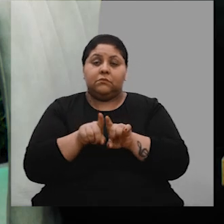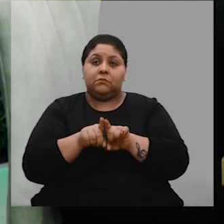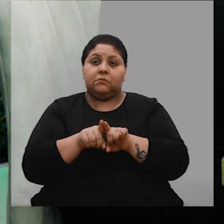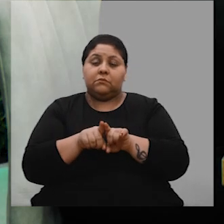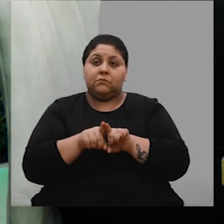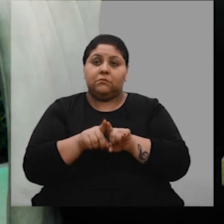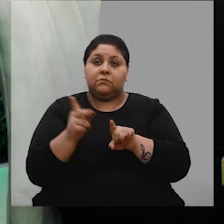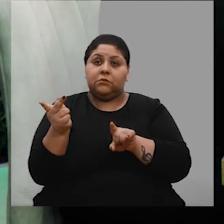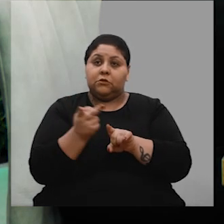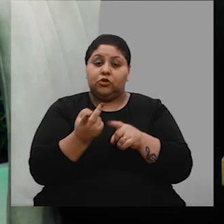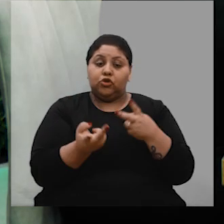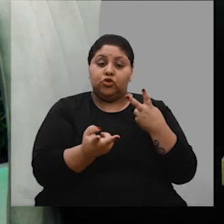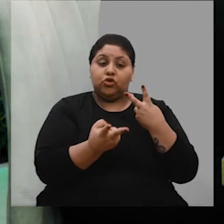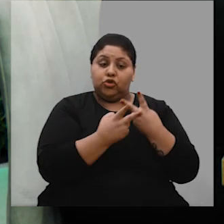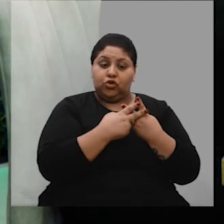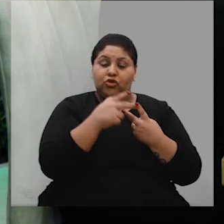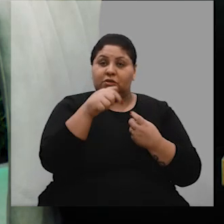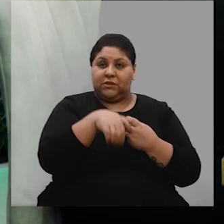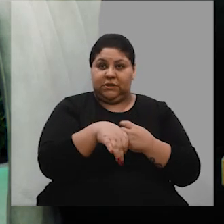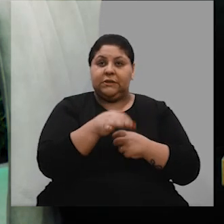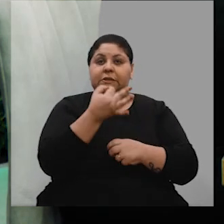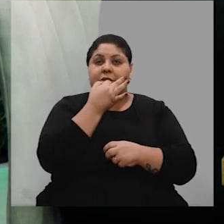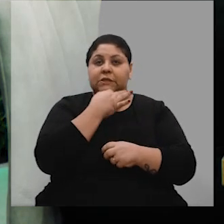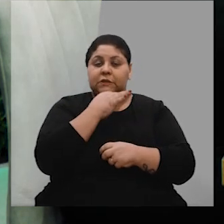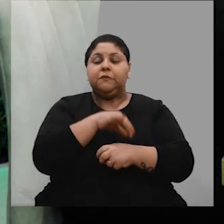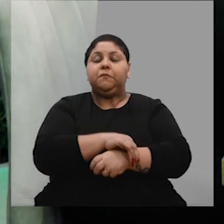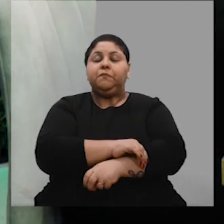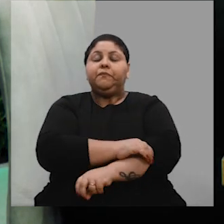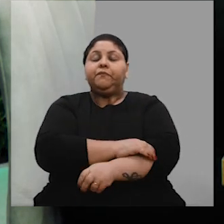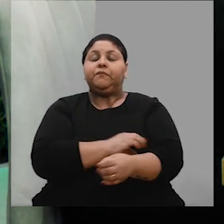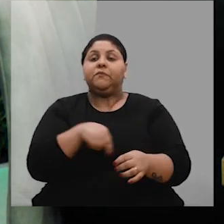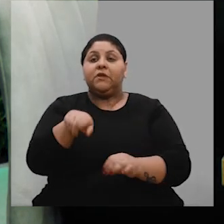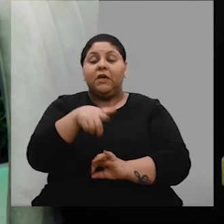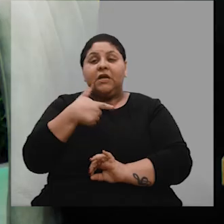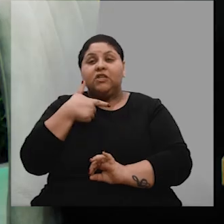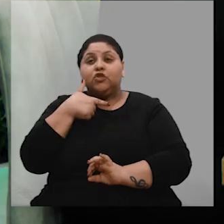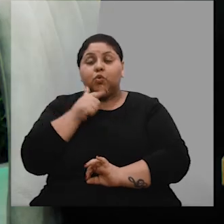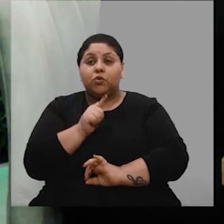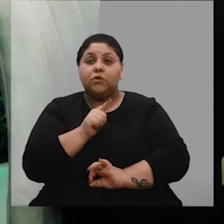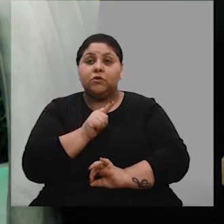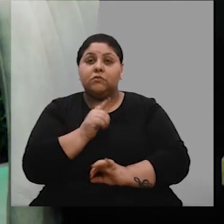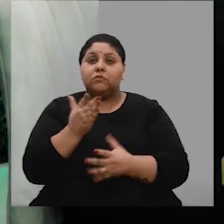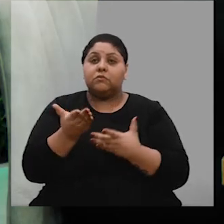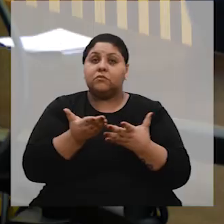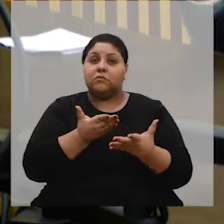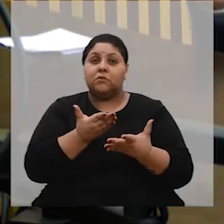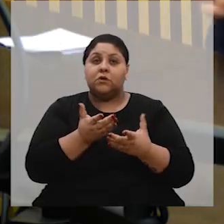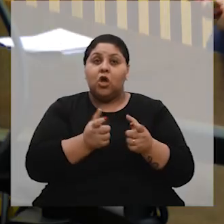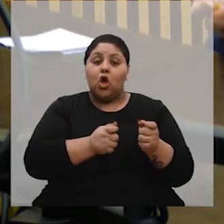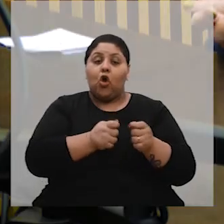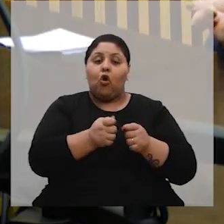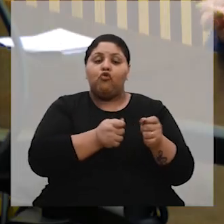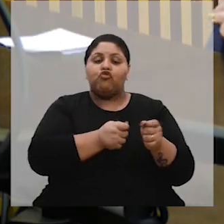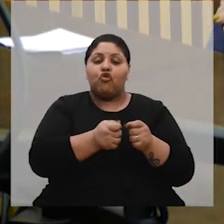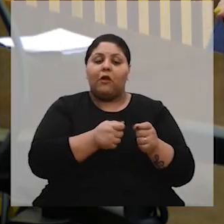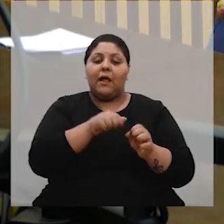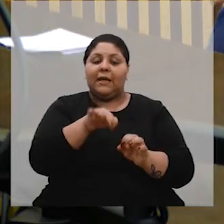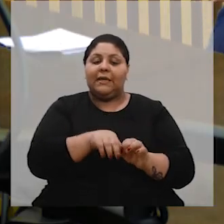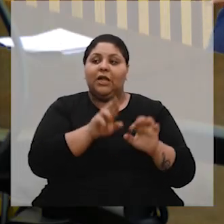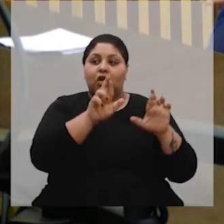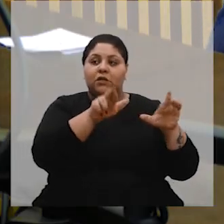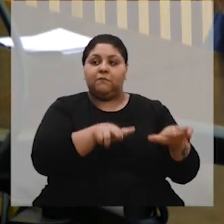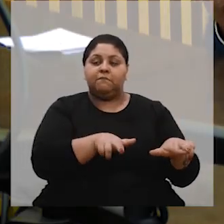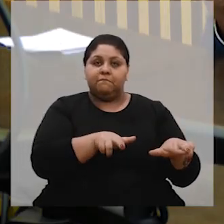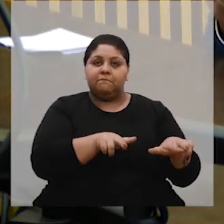dos 2 presídios que a gente tem aqui. E a gente conseguiu basicamente controlar aqui na